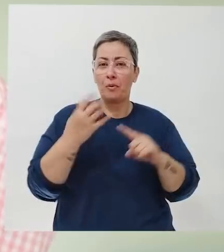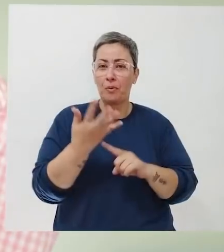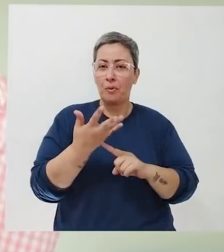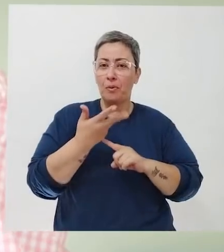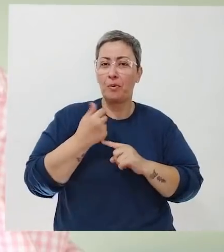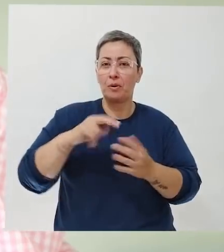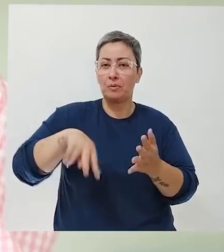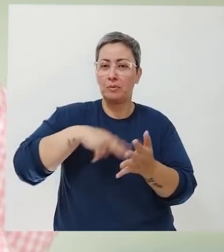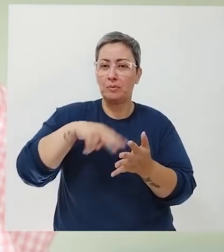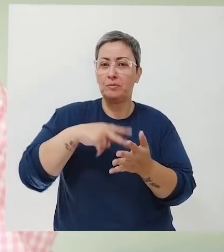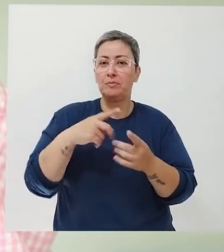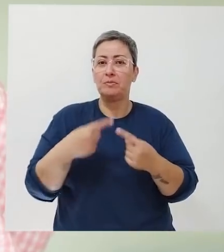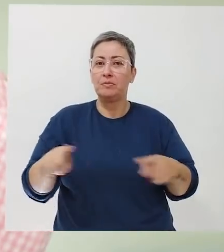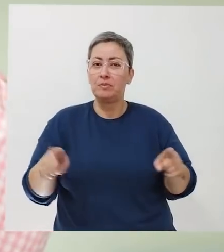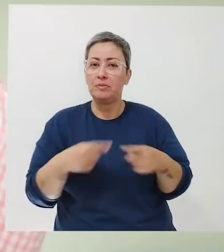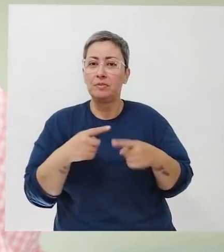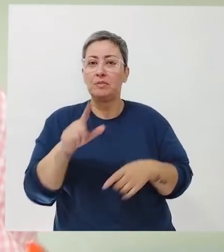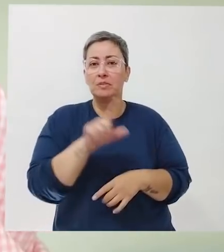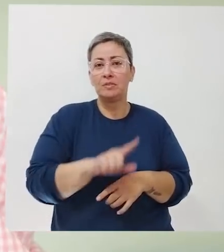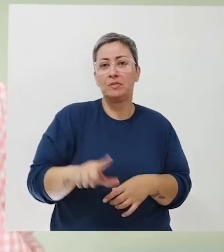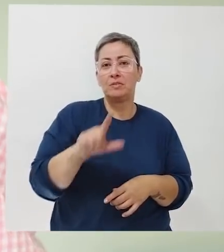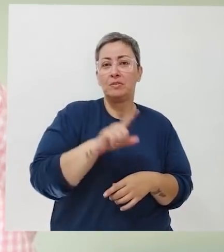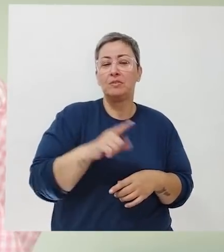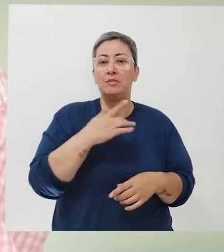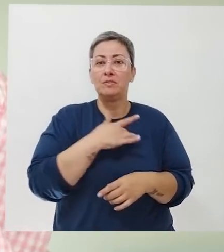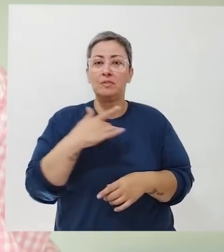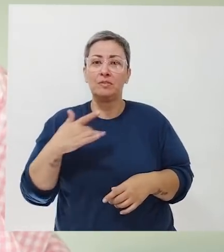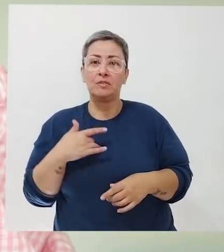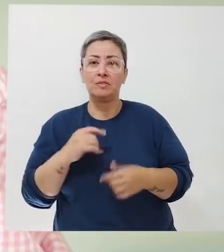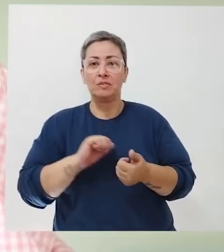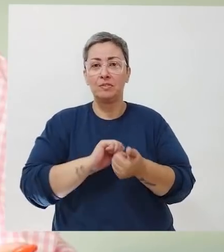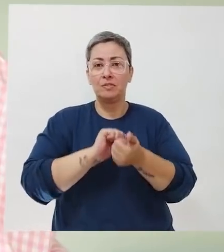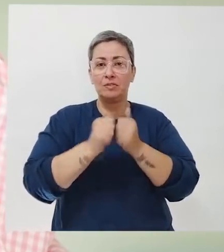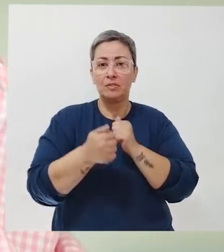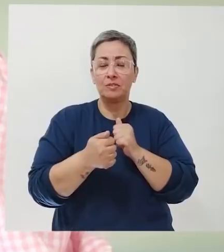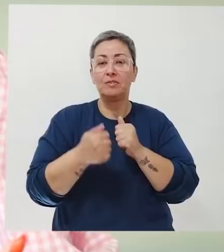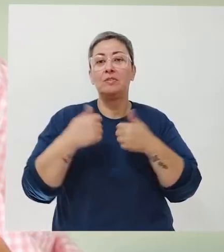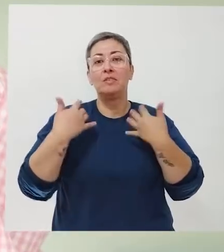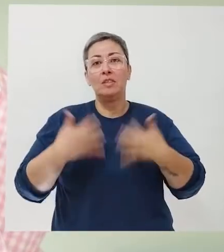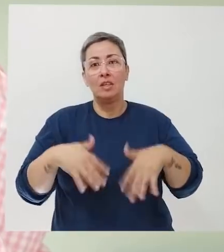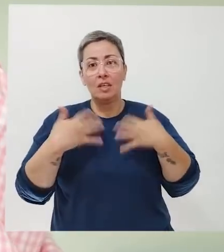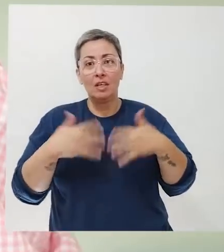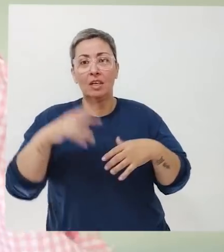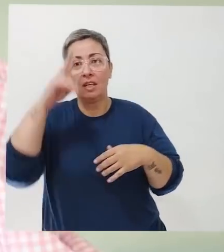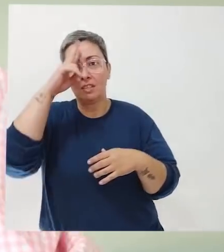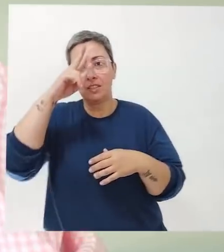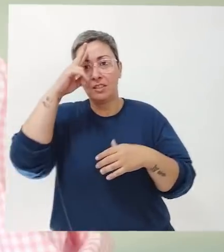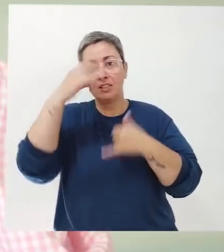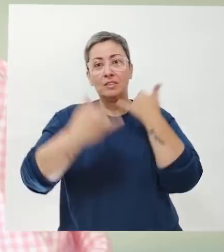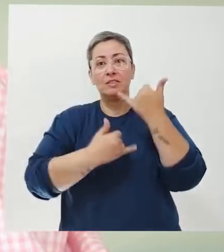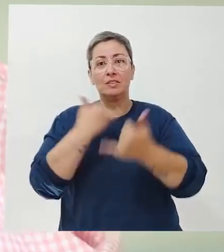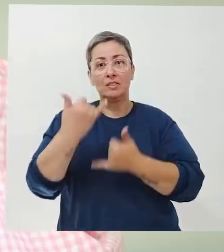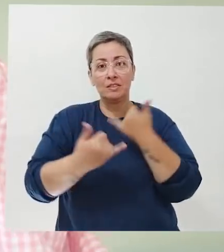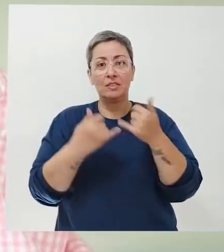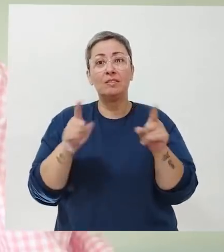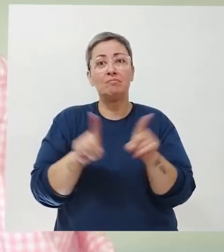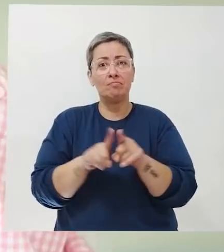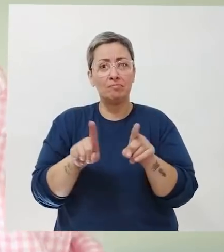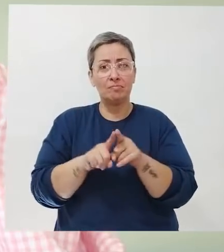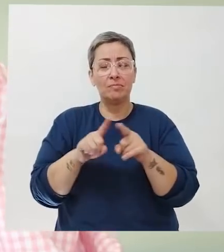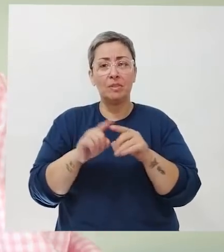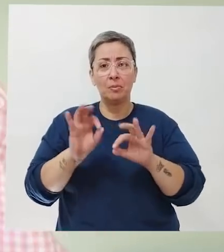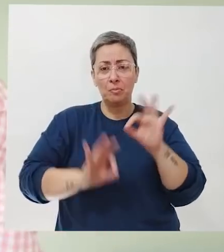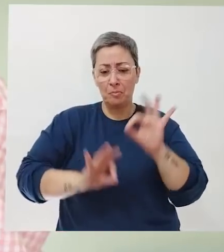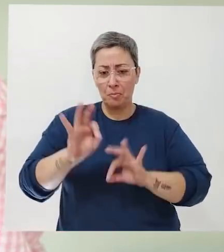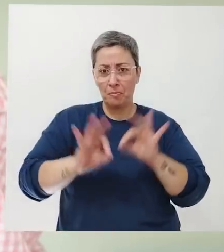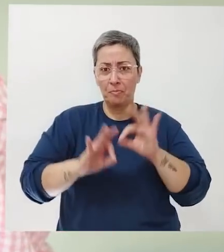lugares, coisas, artes, dança, música, literatura, saúde, esportes, muitas histórias e